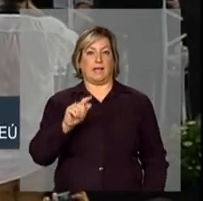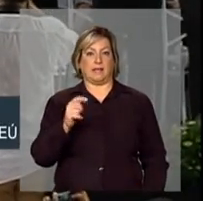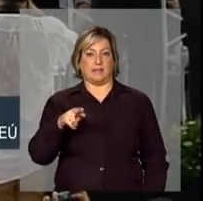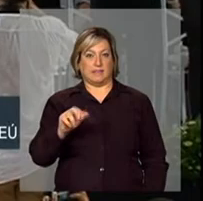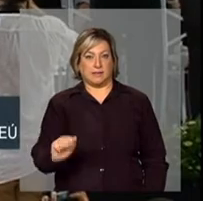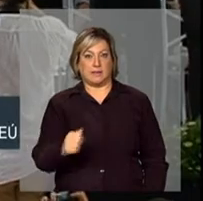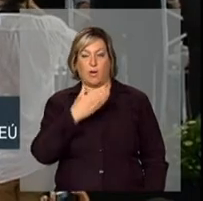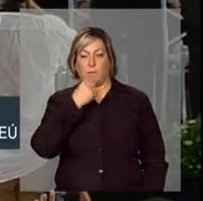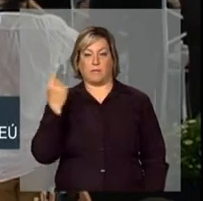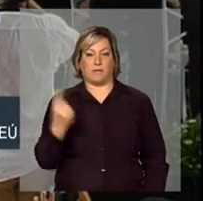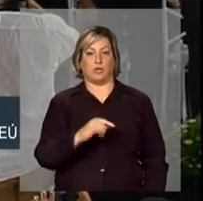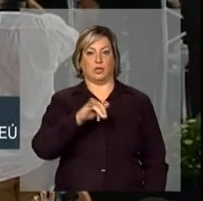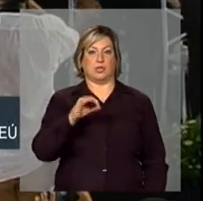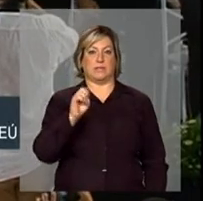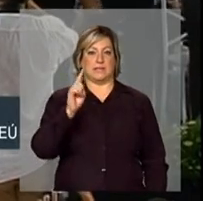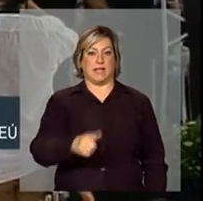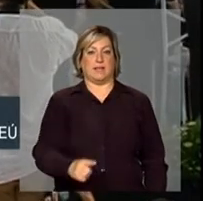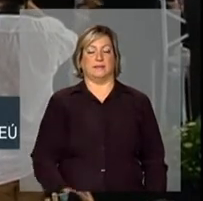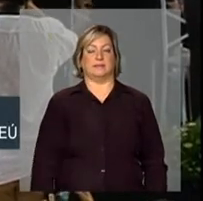Patriota;